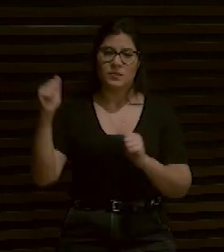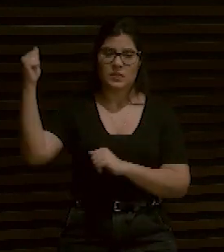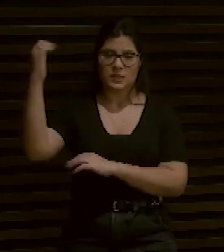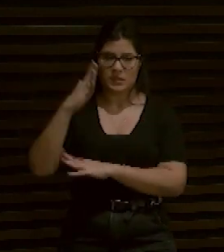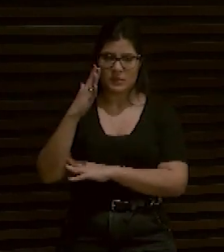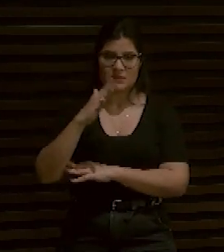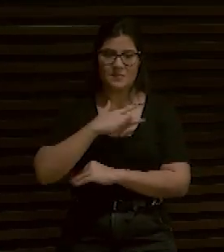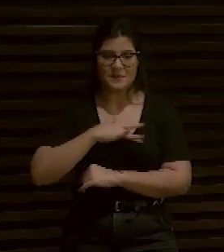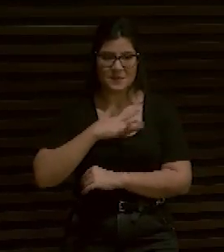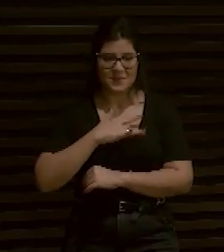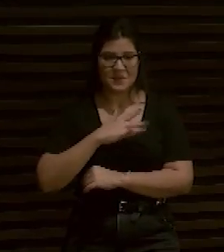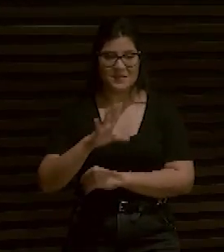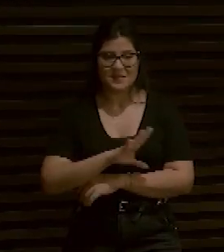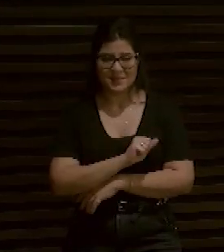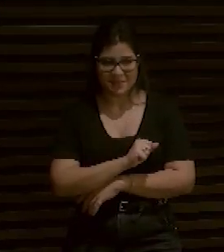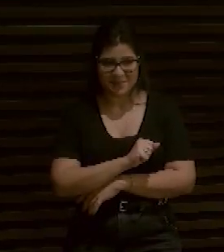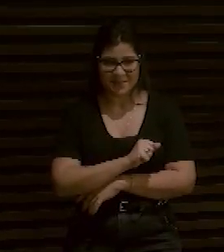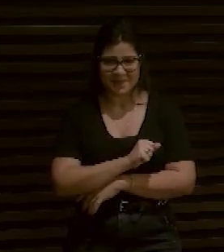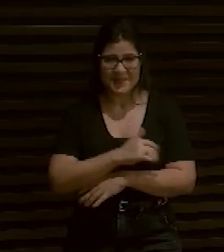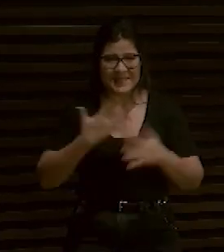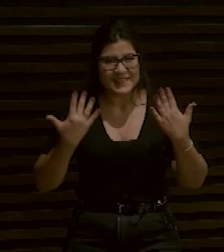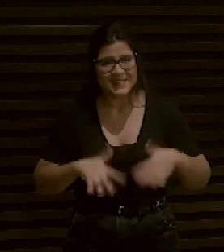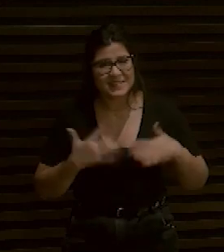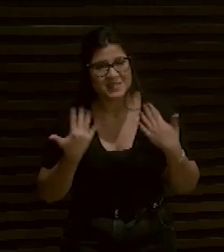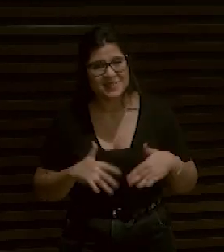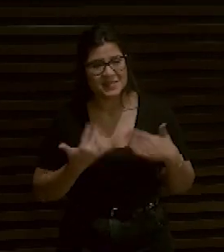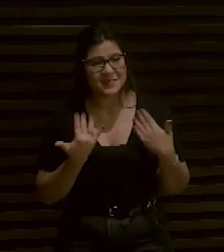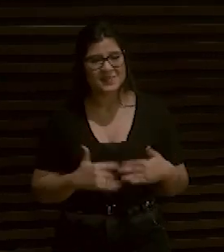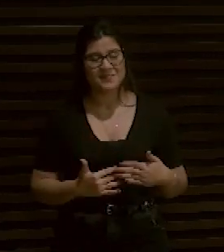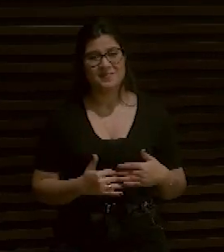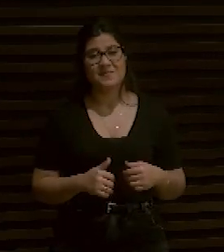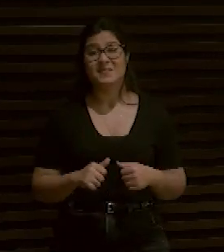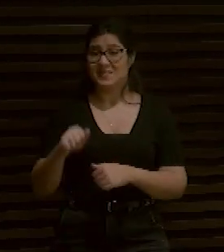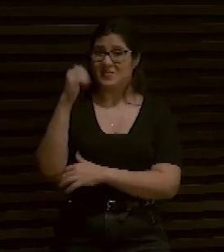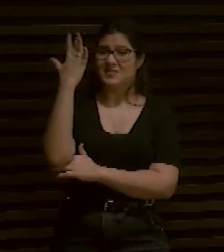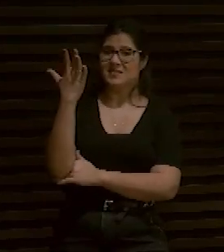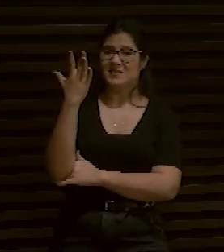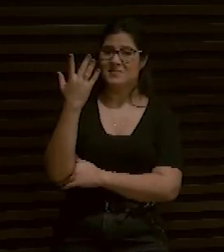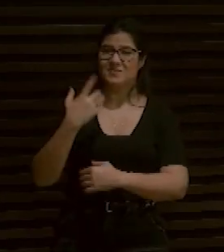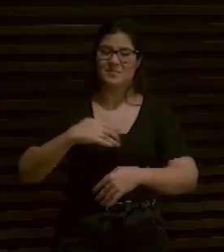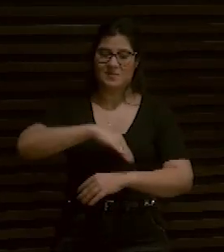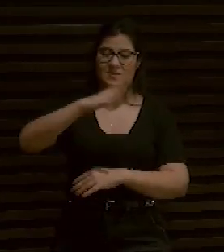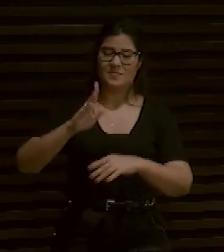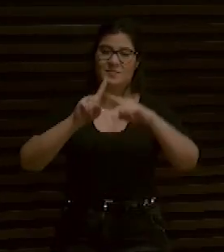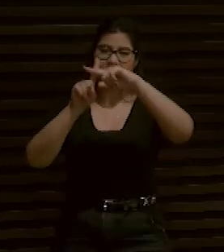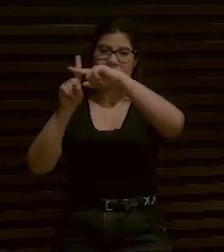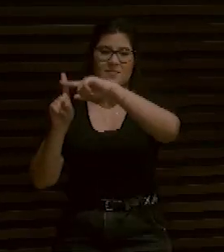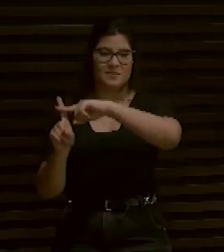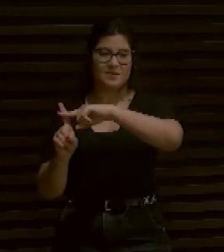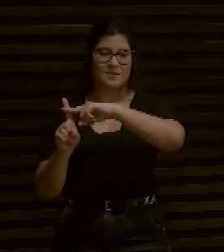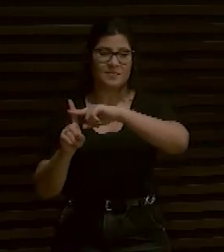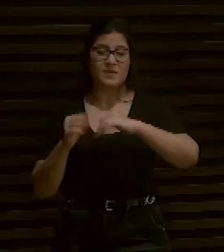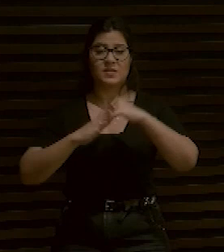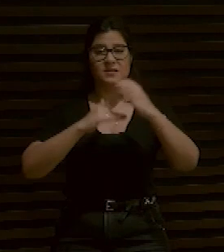amor, numa proporção descomunal. É isso que aconteceu no Calvário.